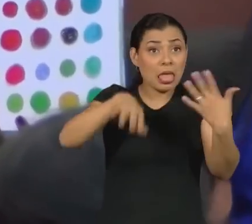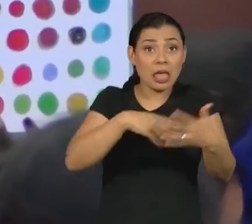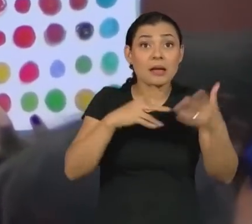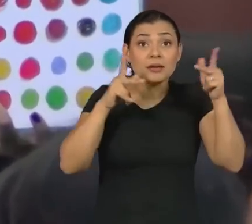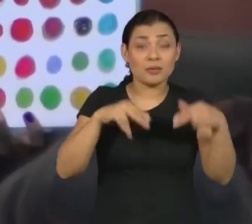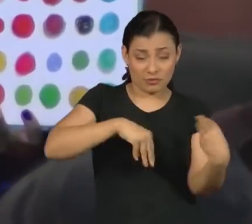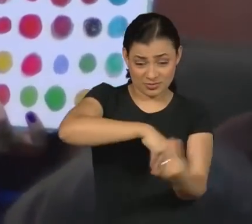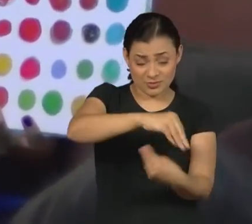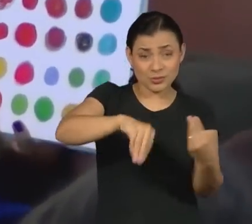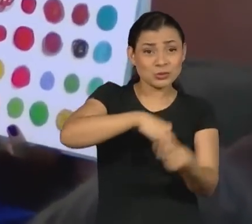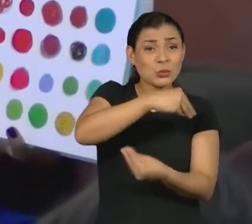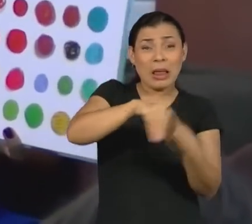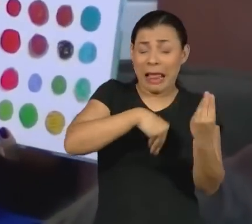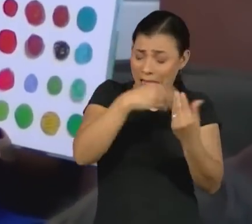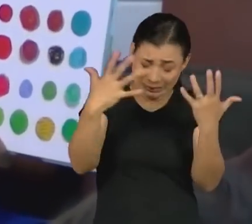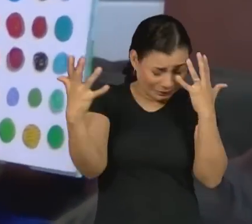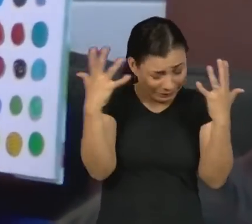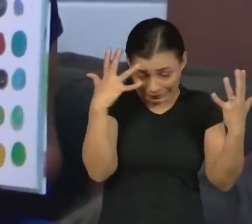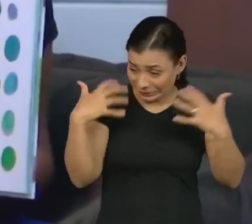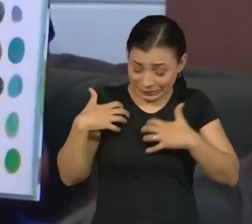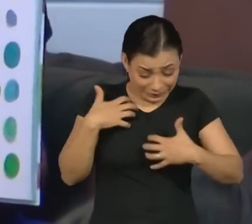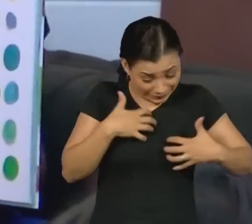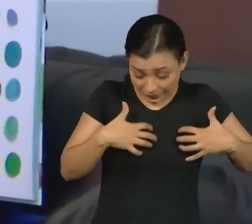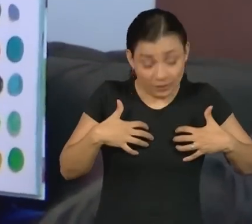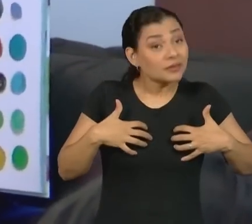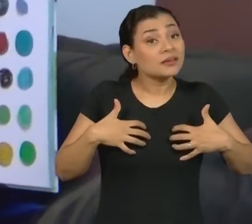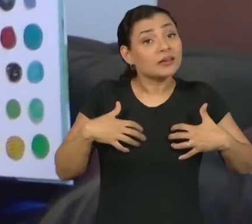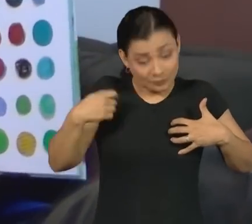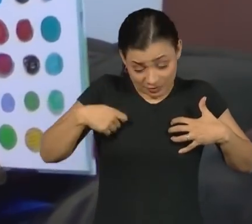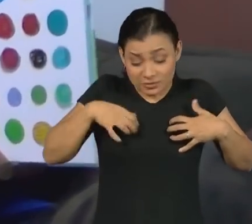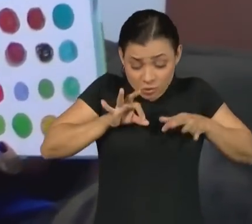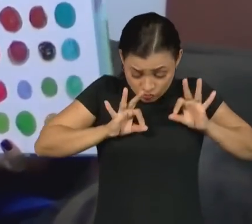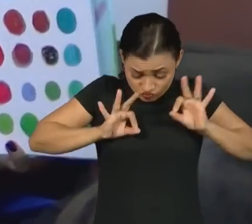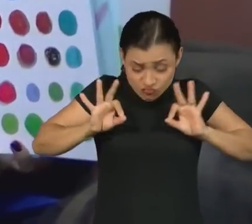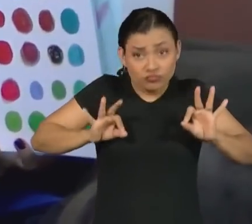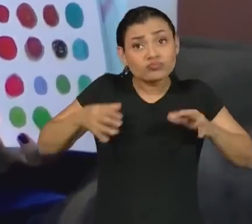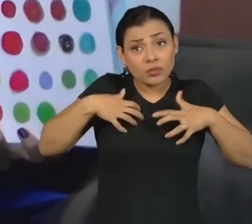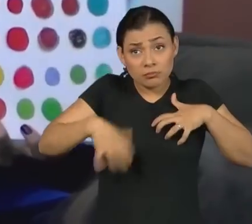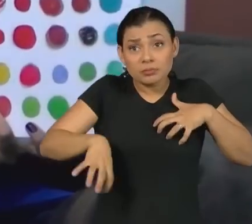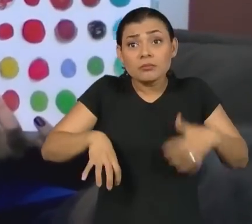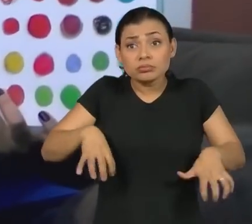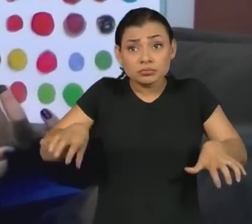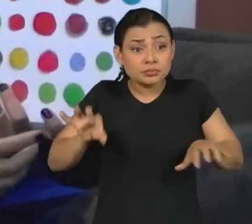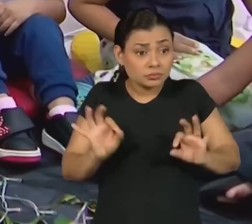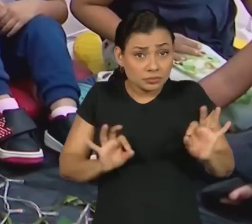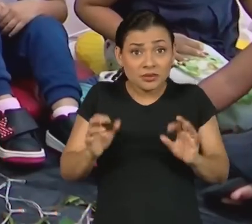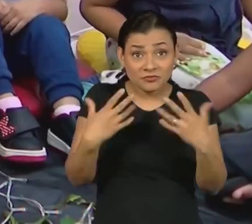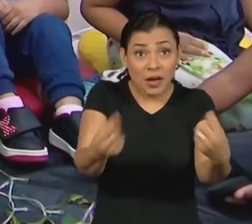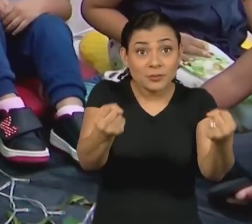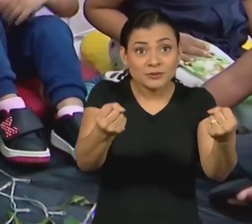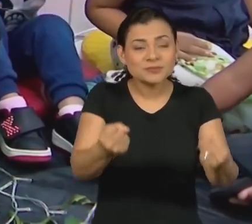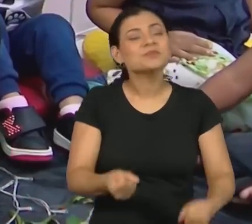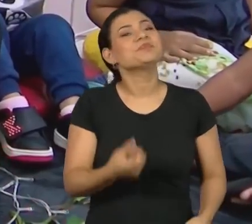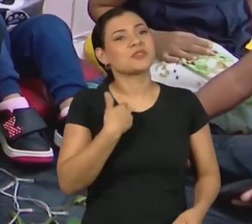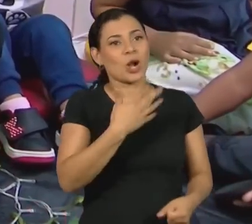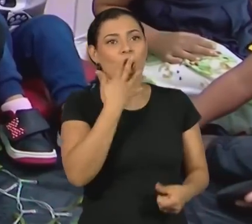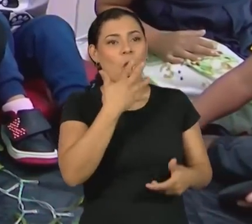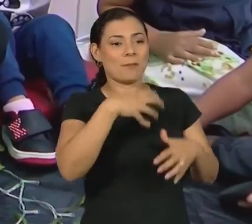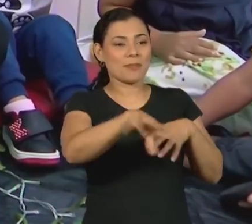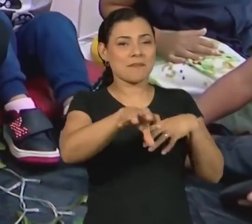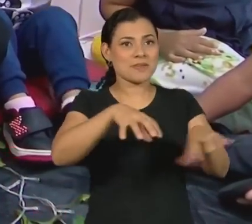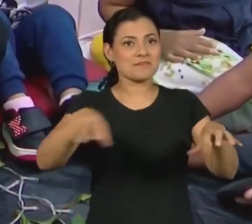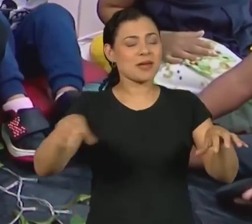ó. Tudo misturado. E vamos ter que organizar essas emoções, né? Vamos ver? Cada cor reflete o